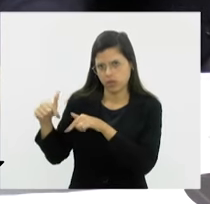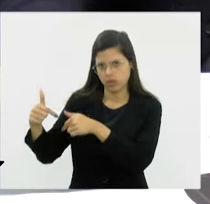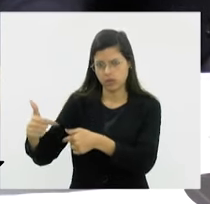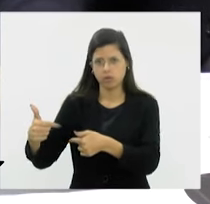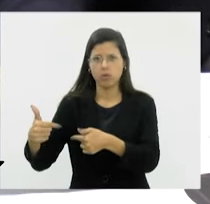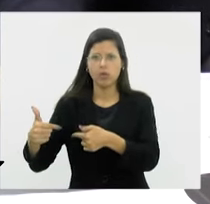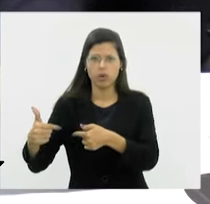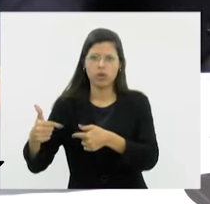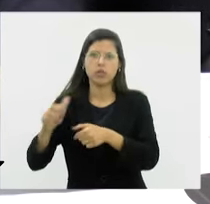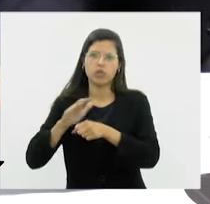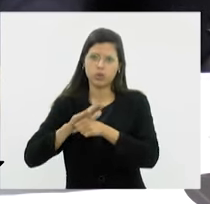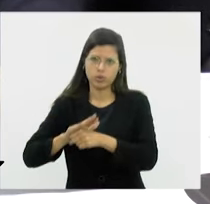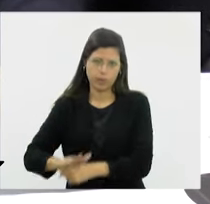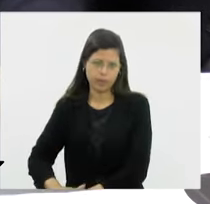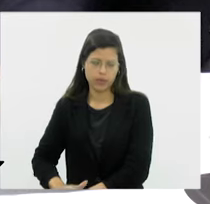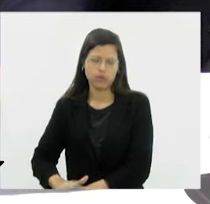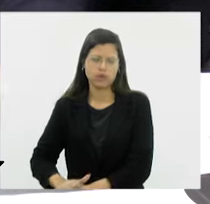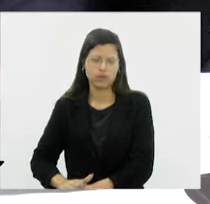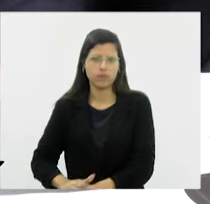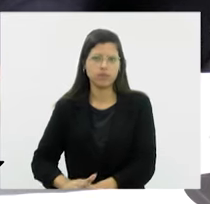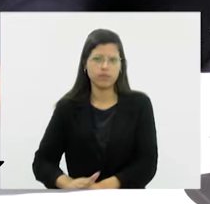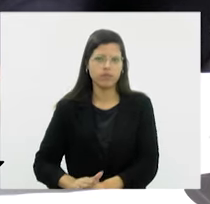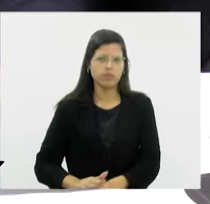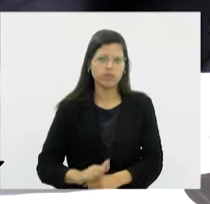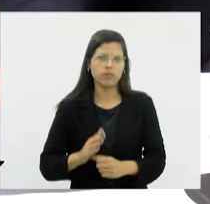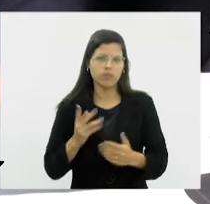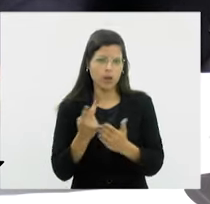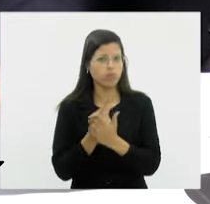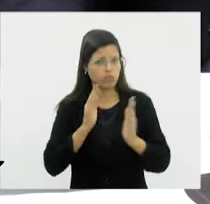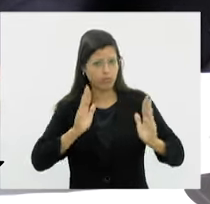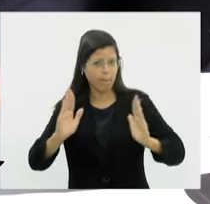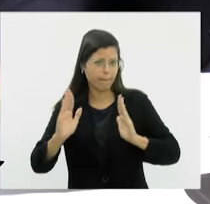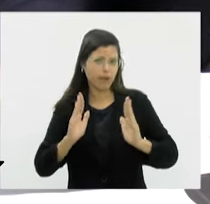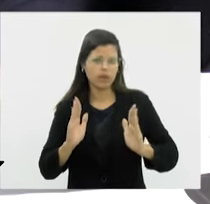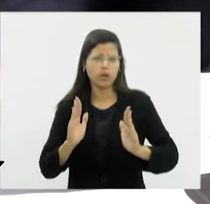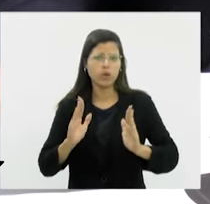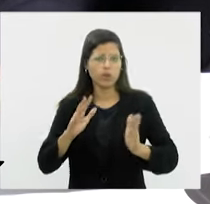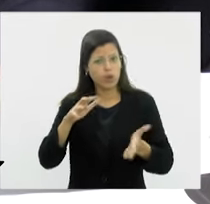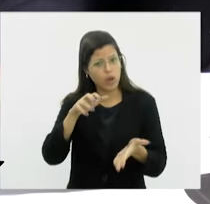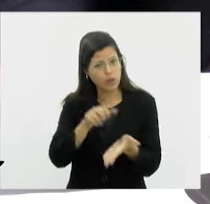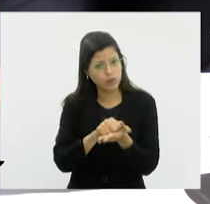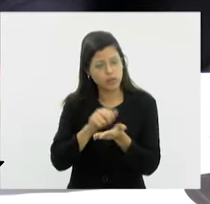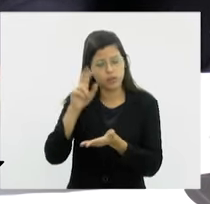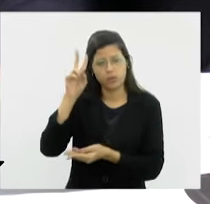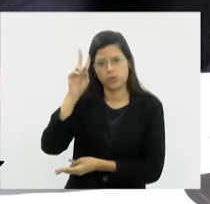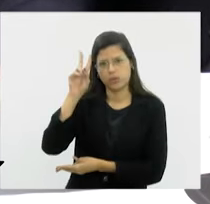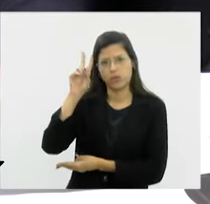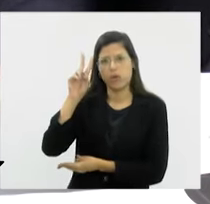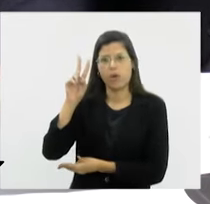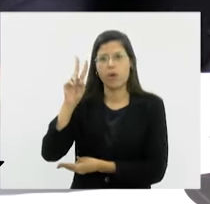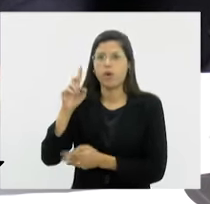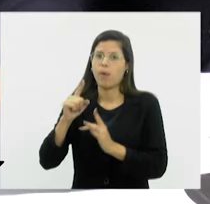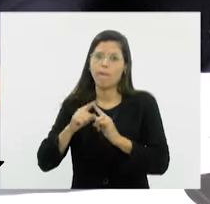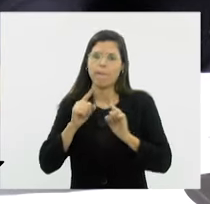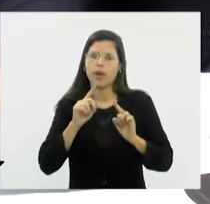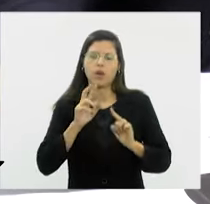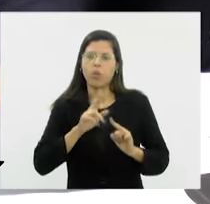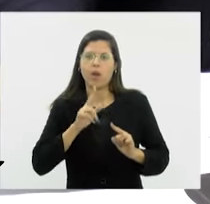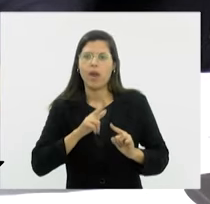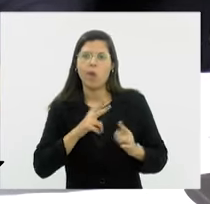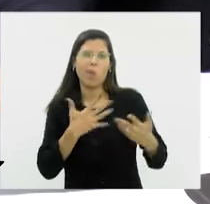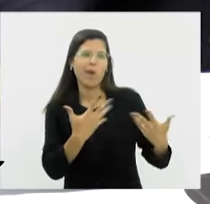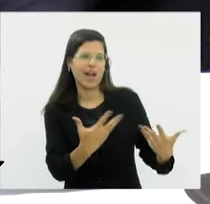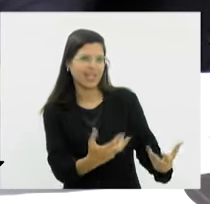de repressão havidos no período, né, como registro histórico, mas não como